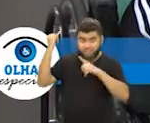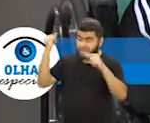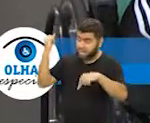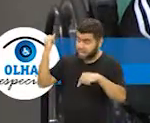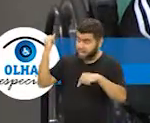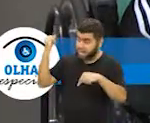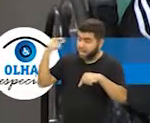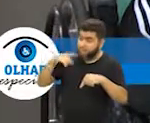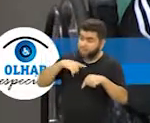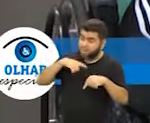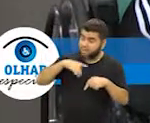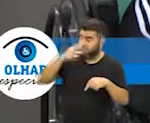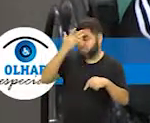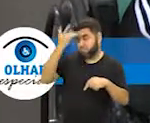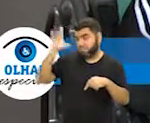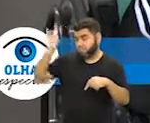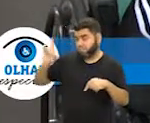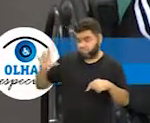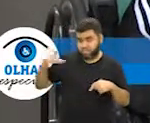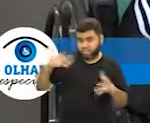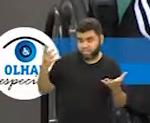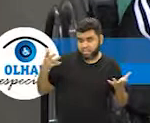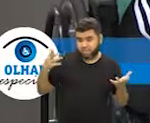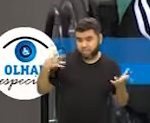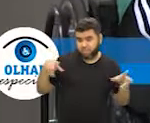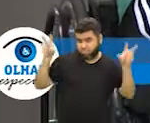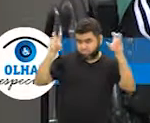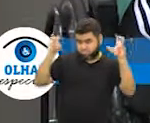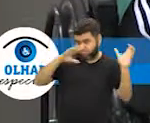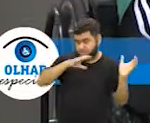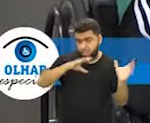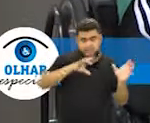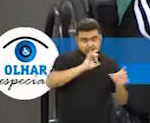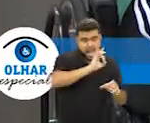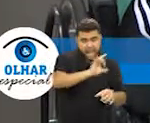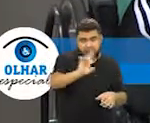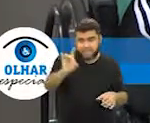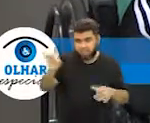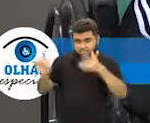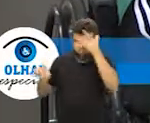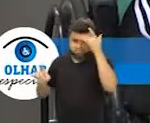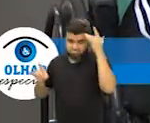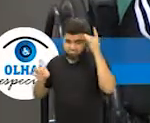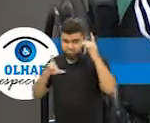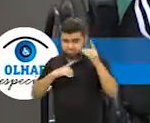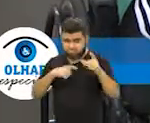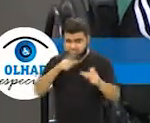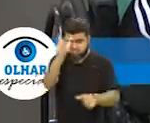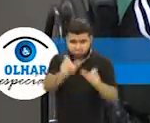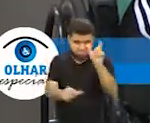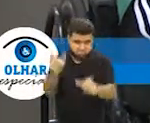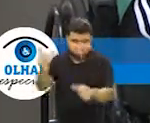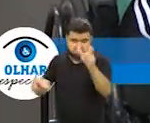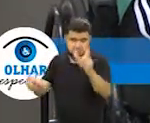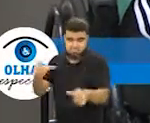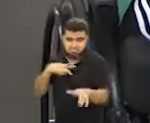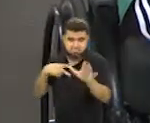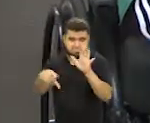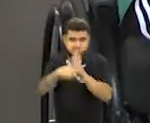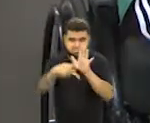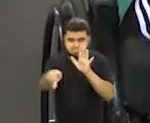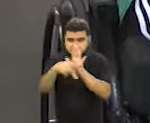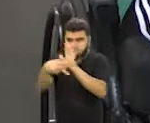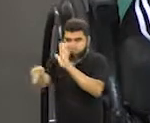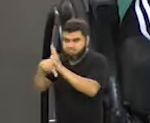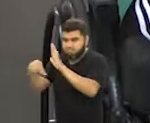estar presente, porque dentro do universo de pessoas com deficiência, cada um tem sua